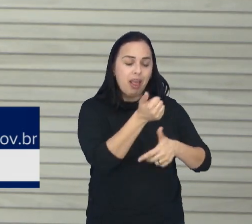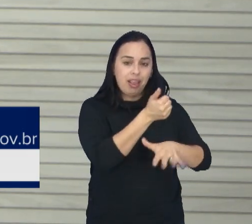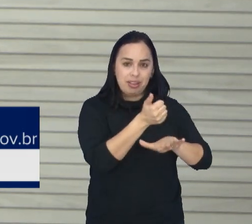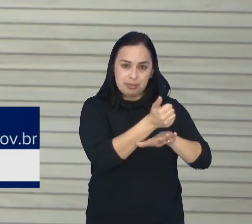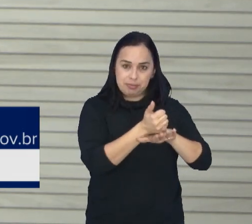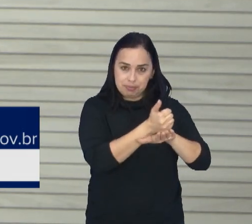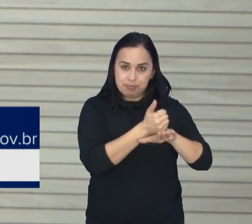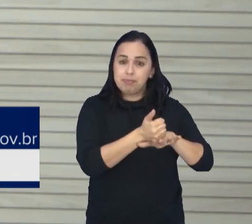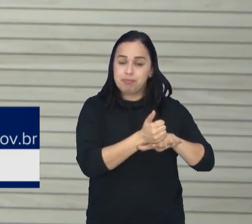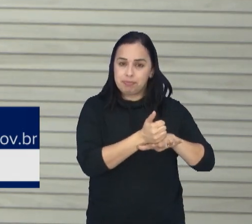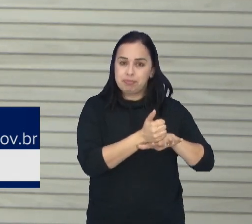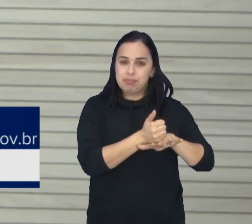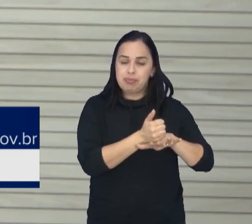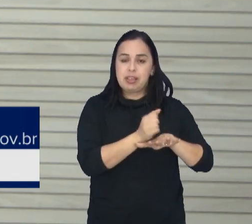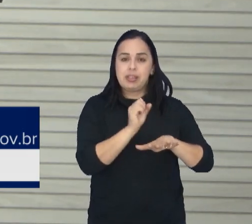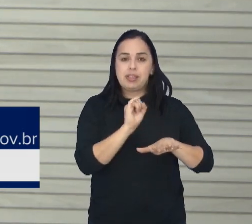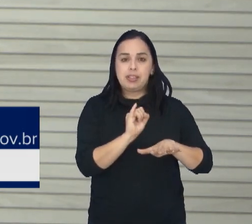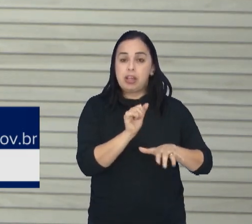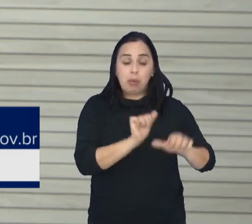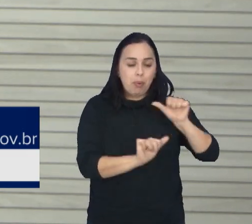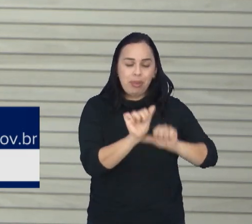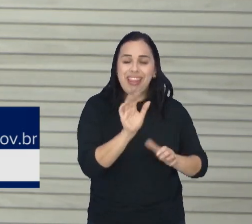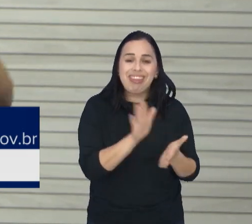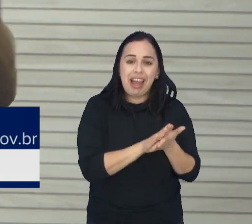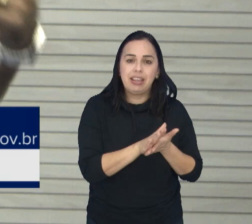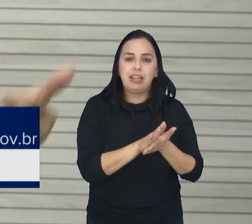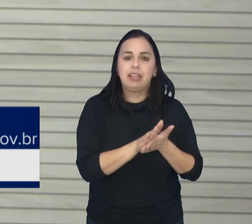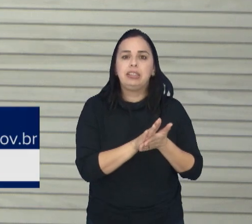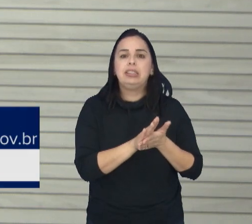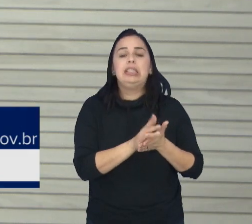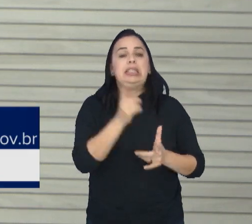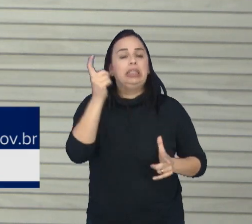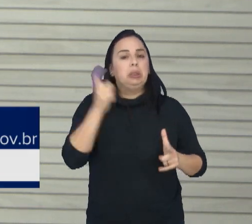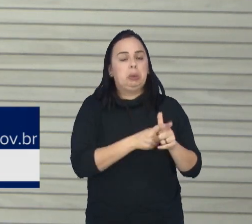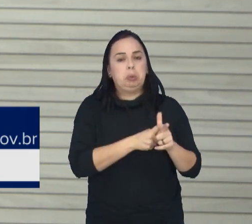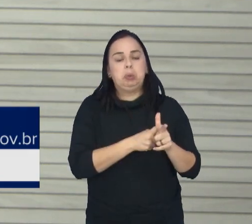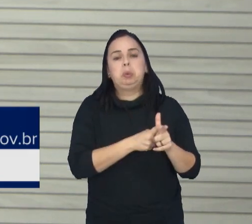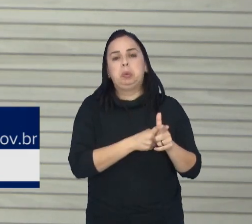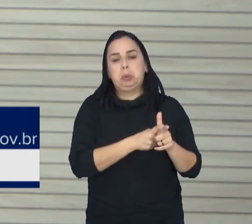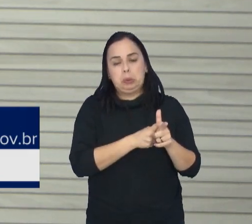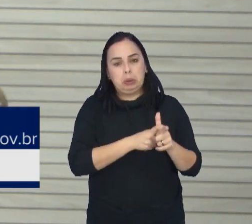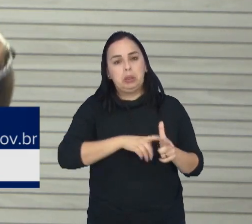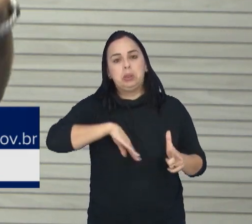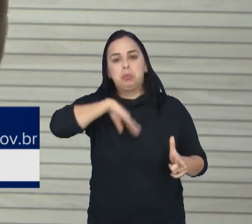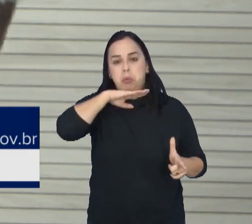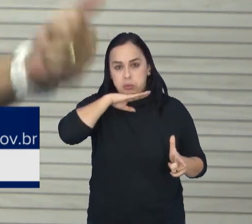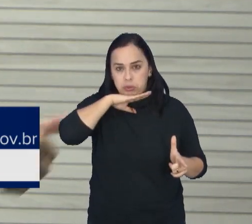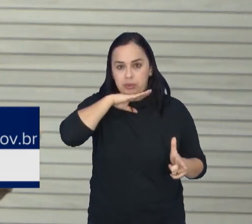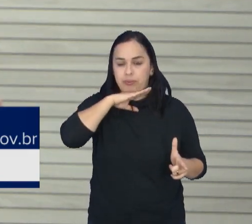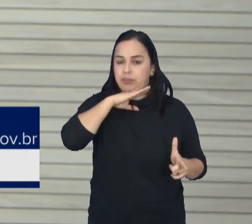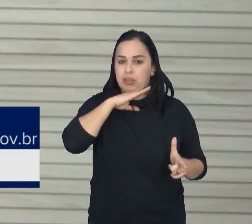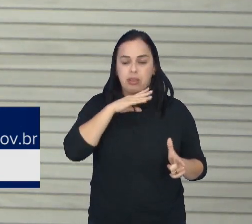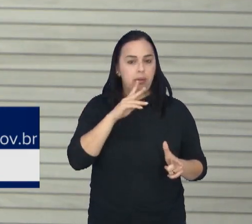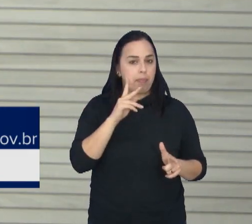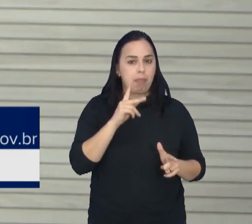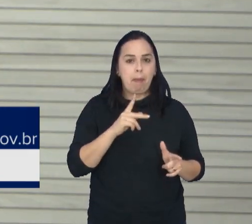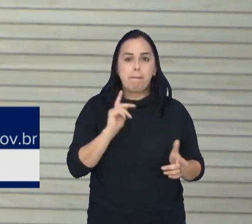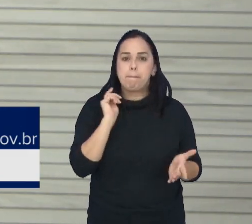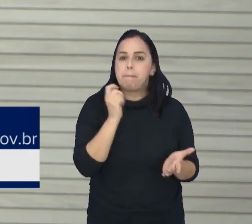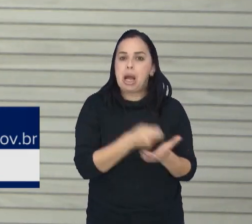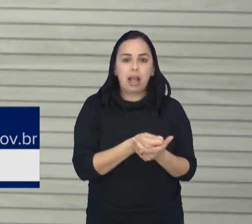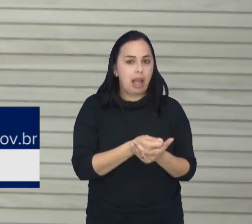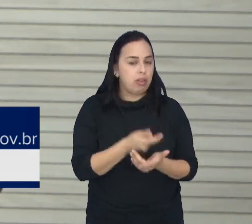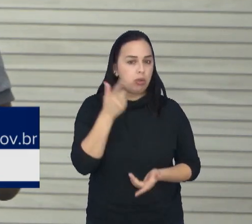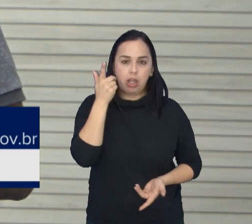estourando hoje, né? Teríamos um déficit gigantesco, ainda maior na Previdência, não conseguiríamos pagar o salário